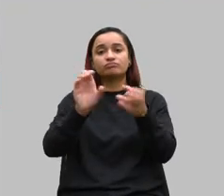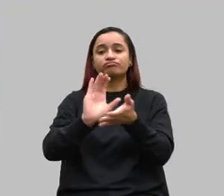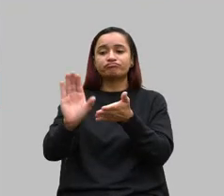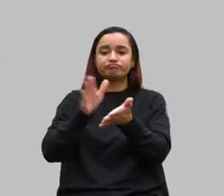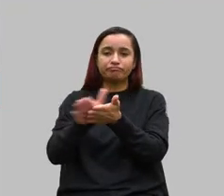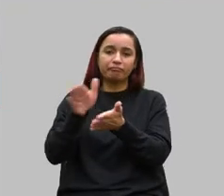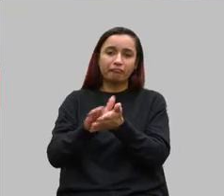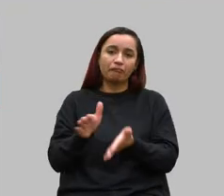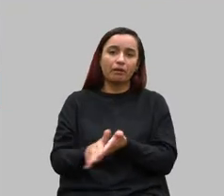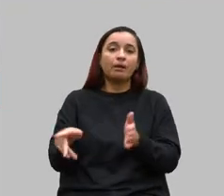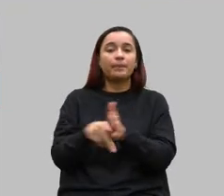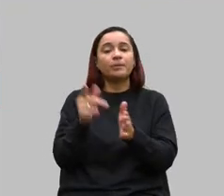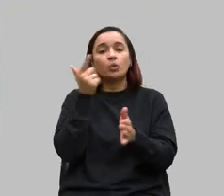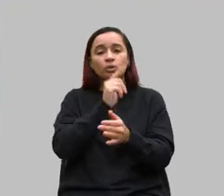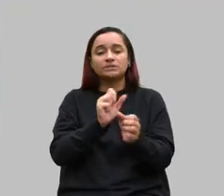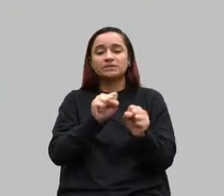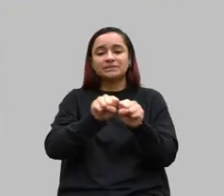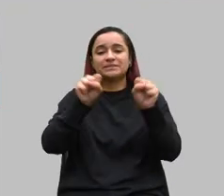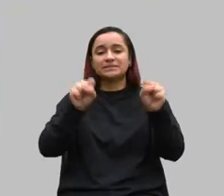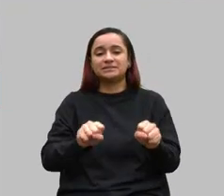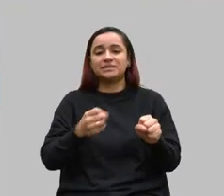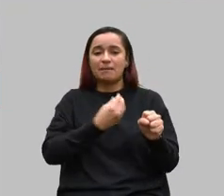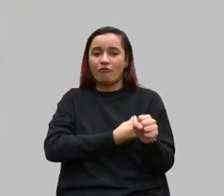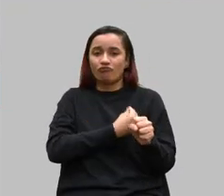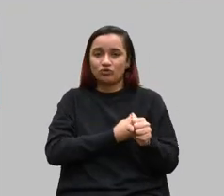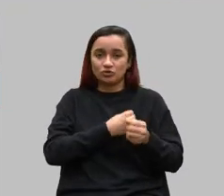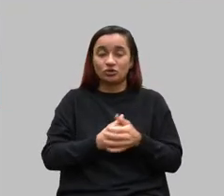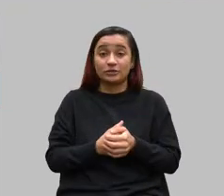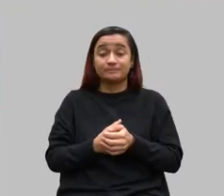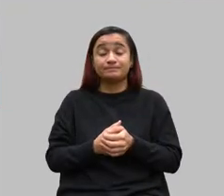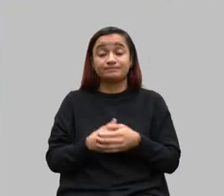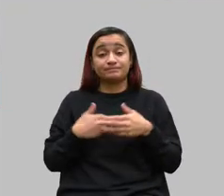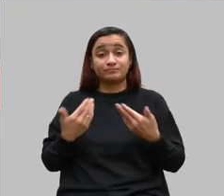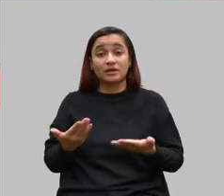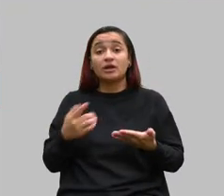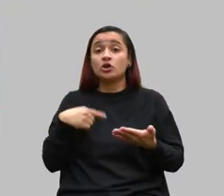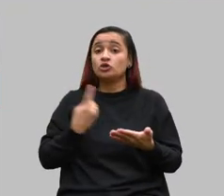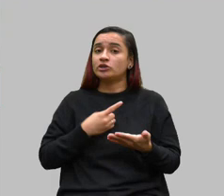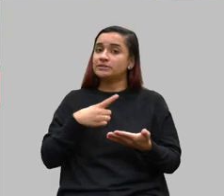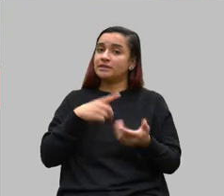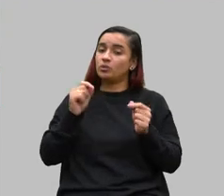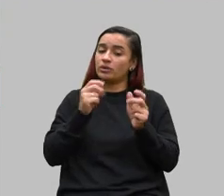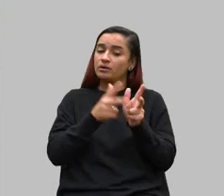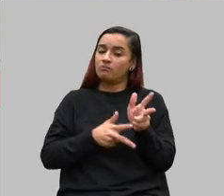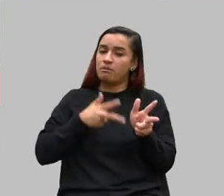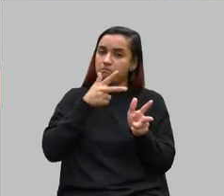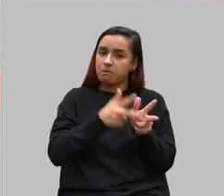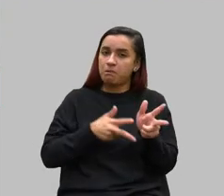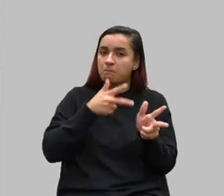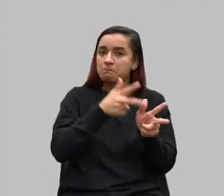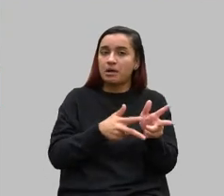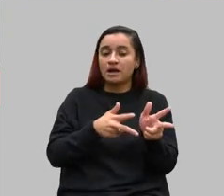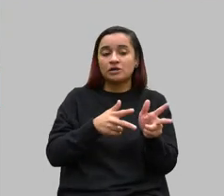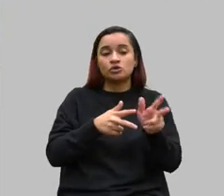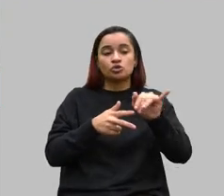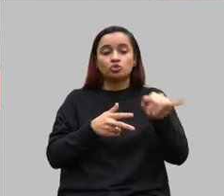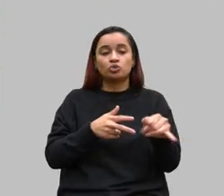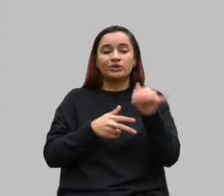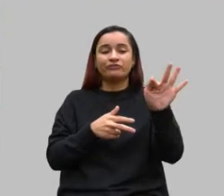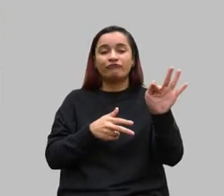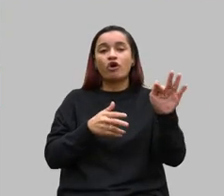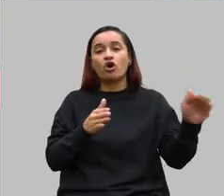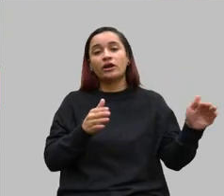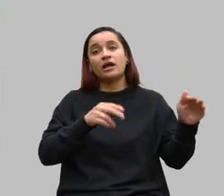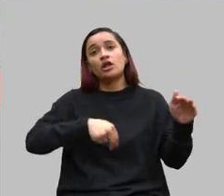manter o sistema funcionando enquanto isso nós temos uma linha férrea que corta Juiz de Fora de norte a